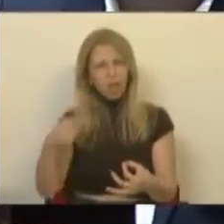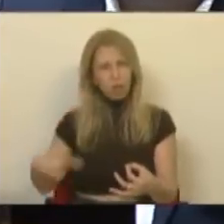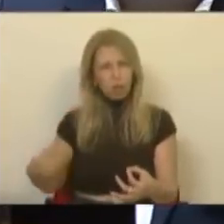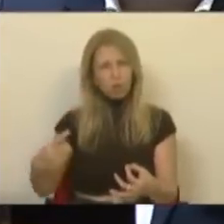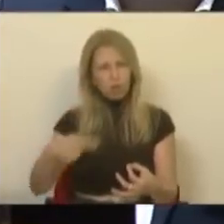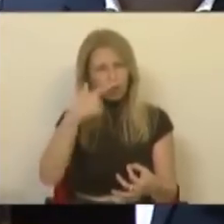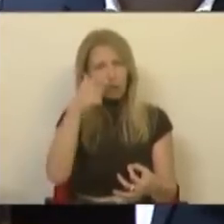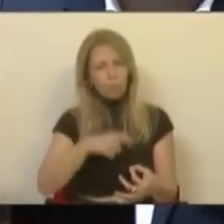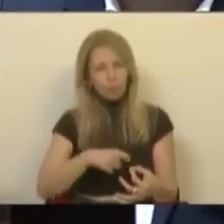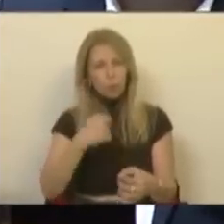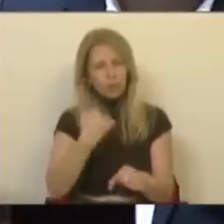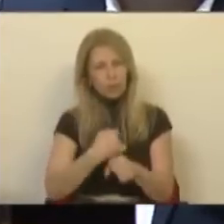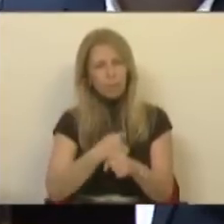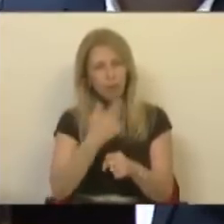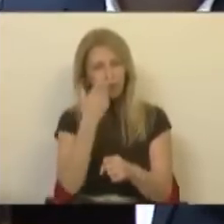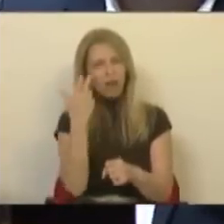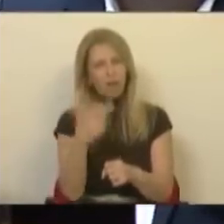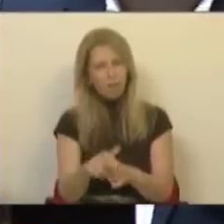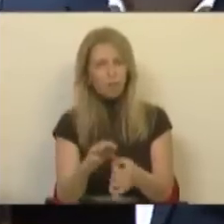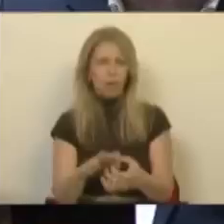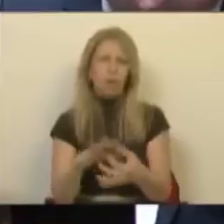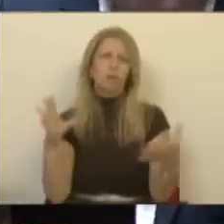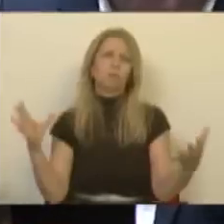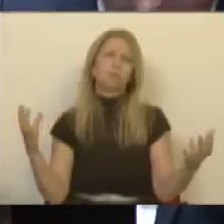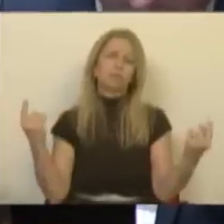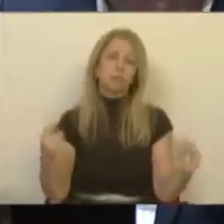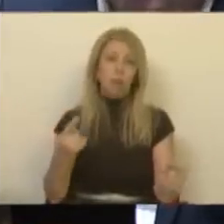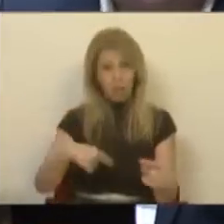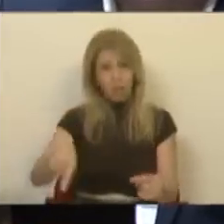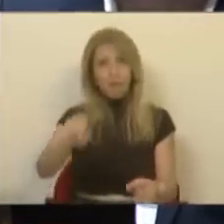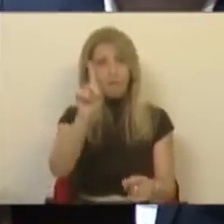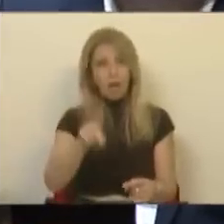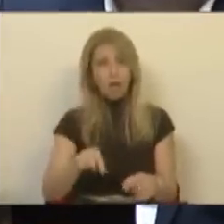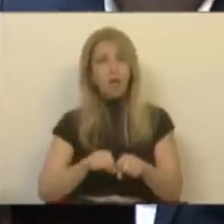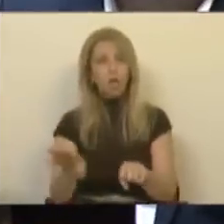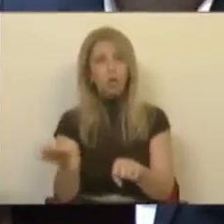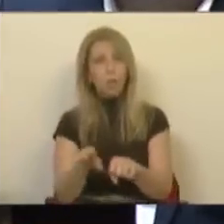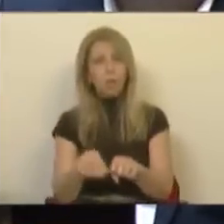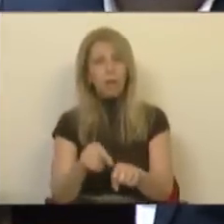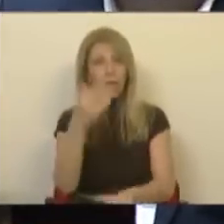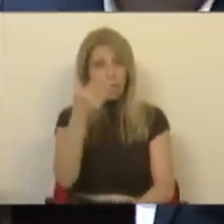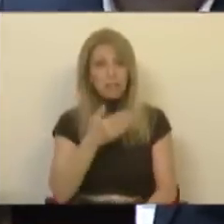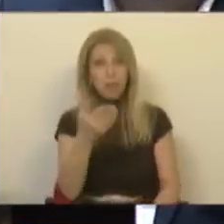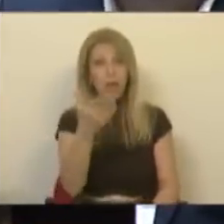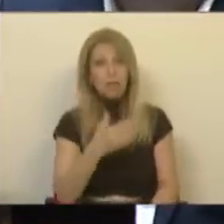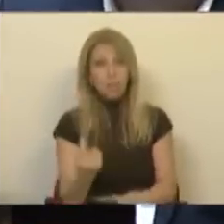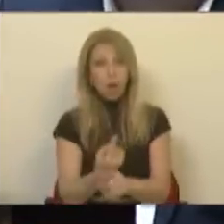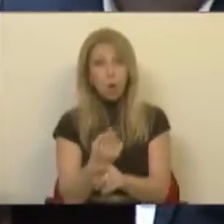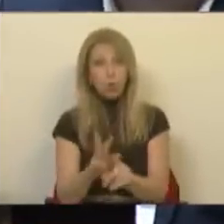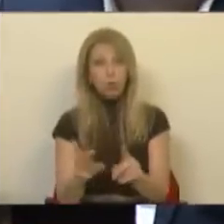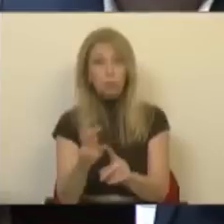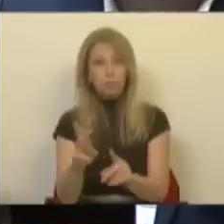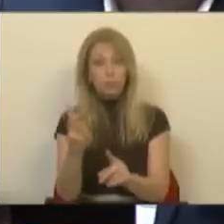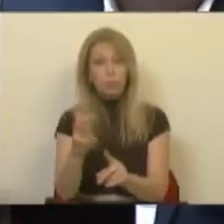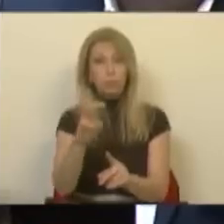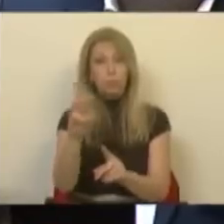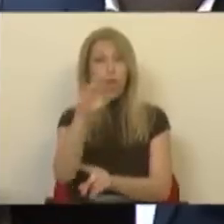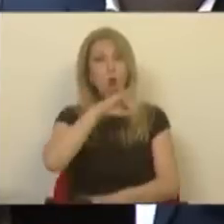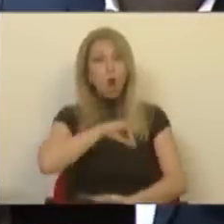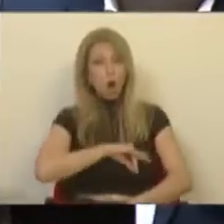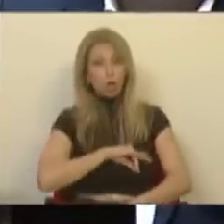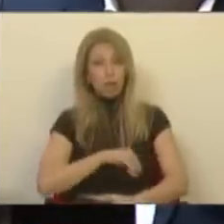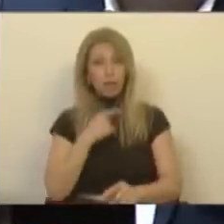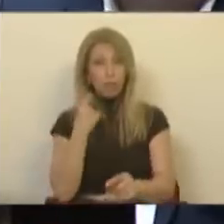e dos reformados vai ao supermercado todas as semanas está tudo mais caro o salário dá para cada vez menos